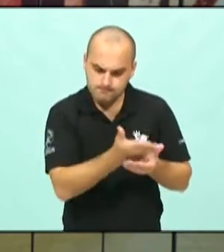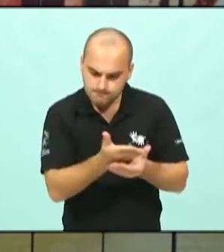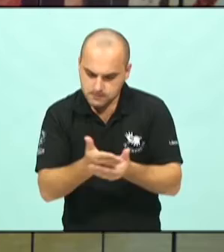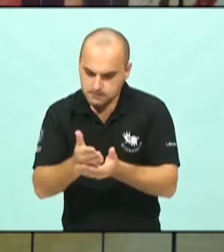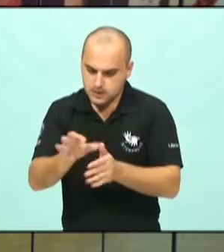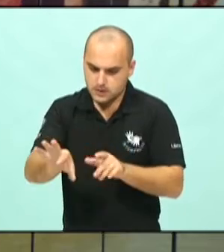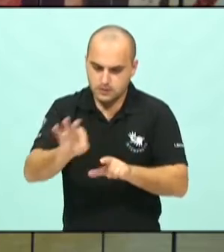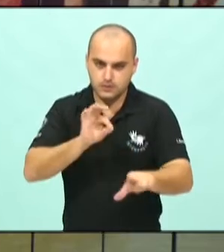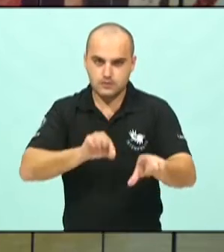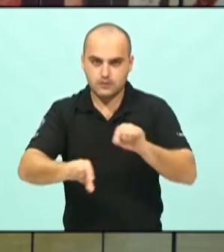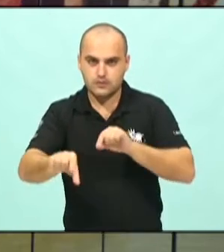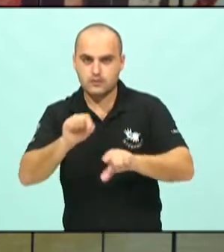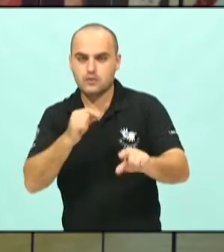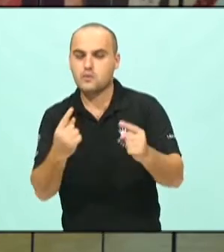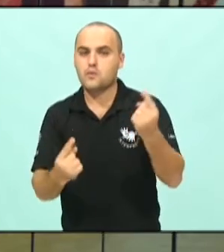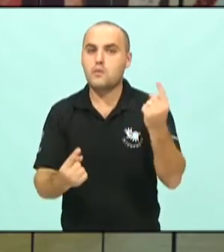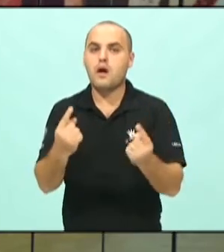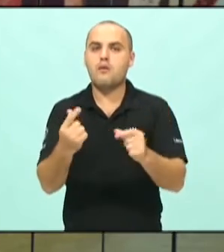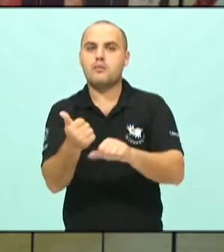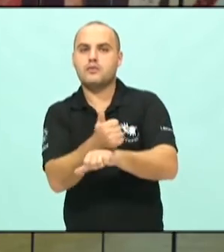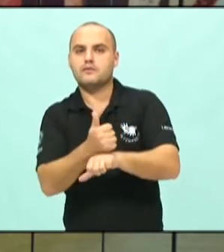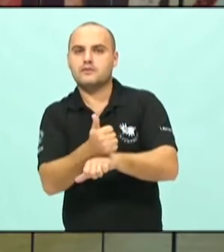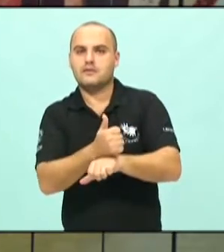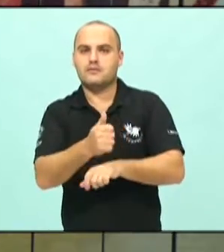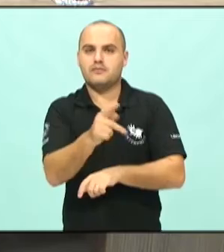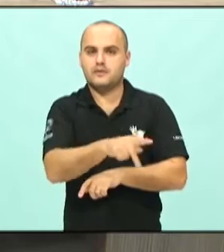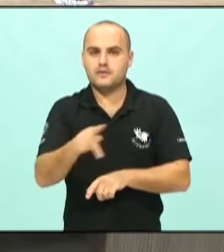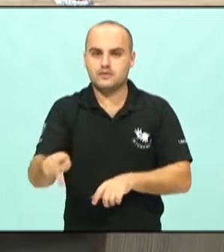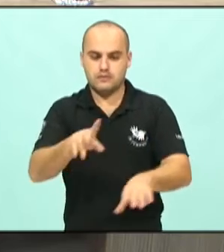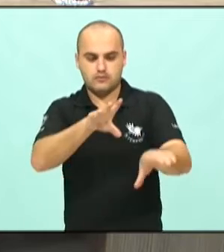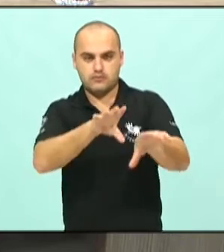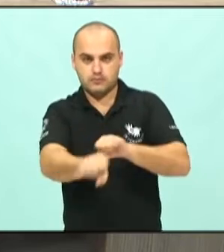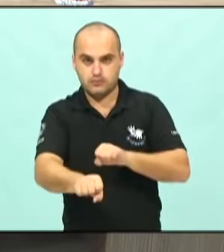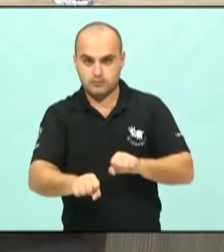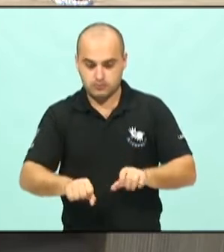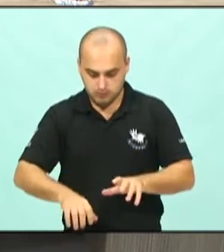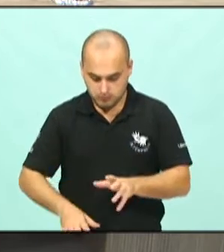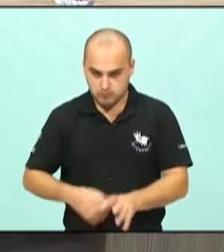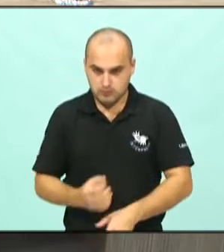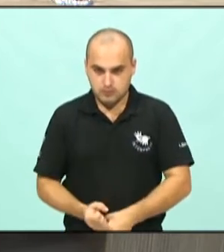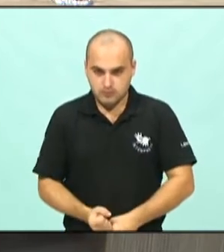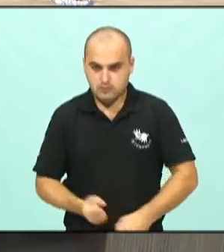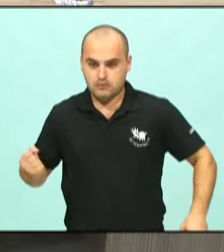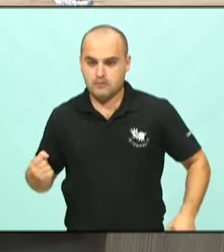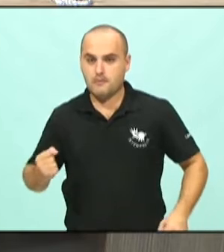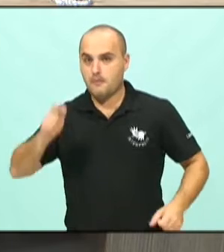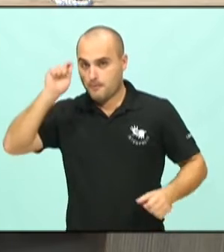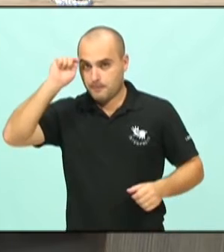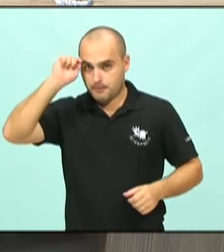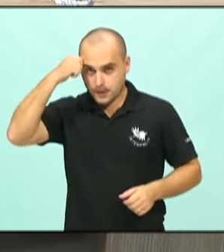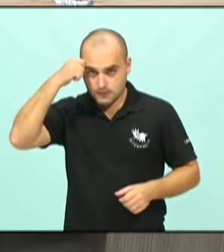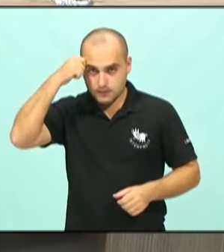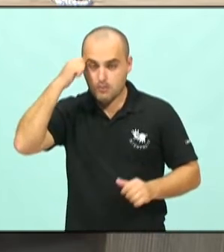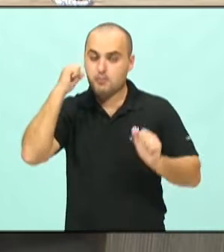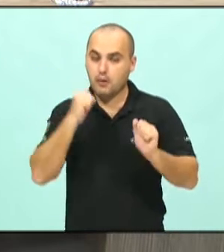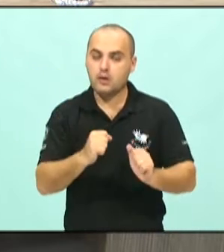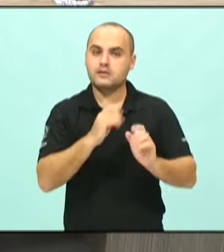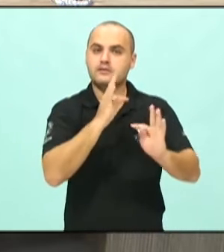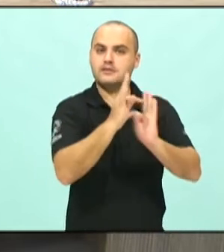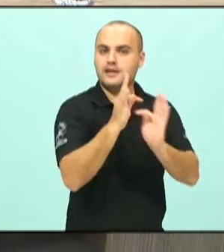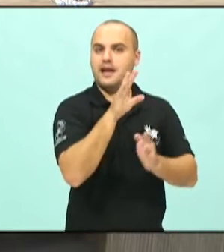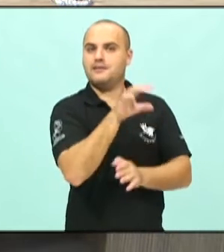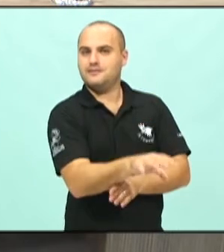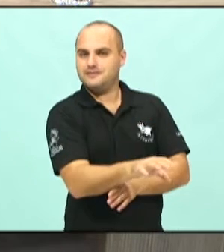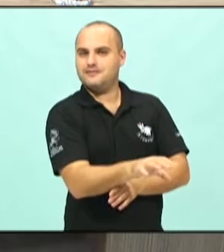para escolher qual é o profissional, o professor de jiu-jitsu graduado em faixa preta que poderá atuar como técnico nessa